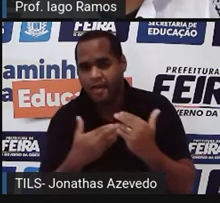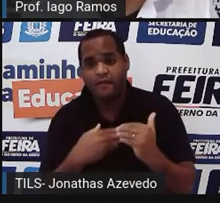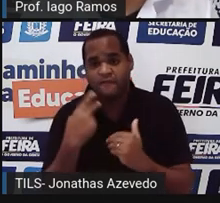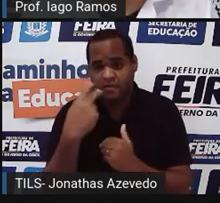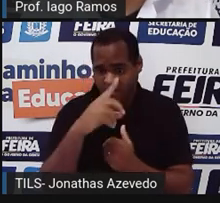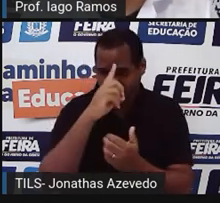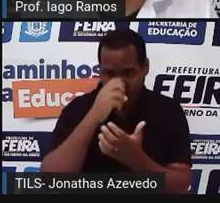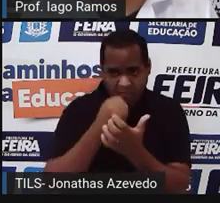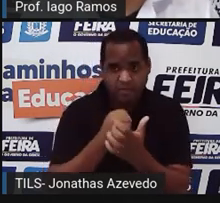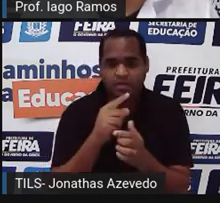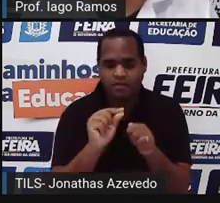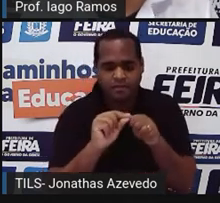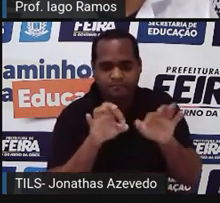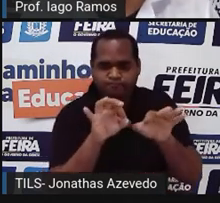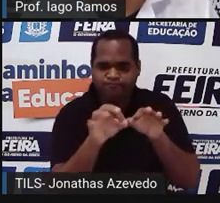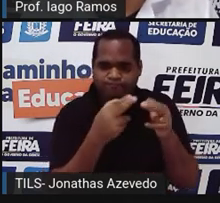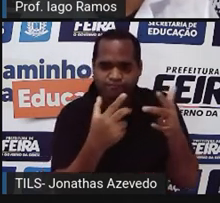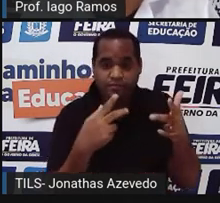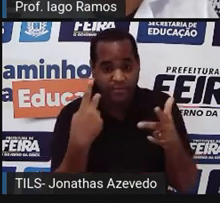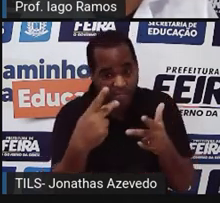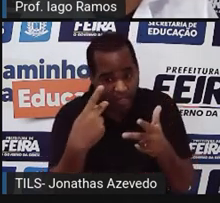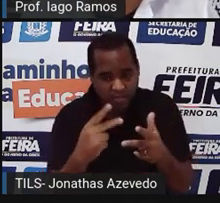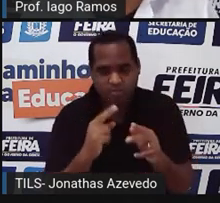E eu tô fazendo ali ainda no sentido